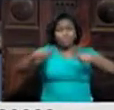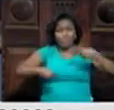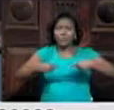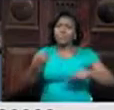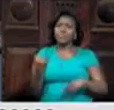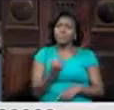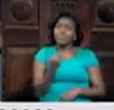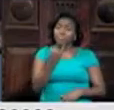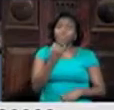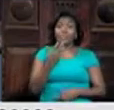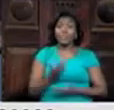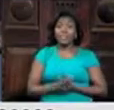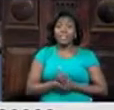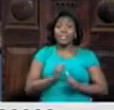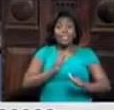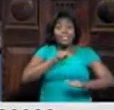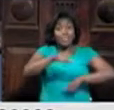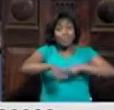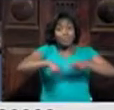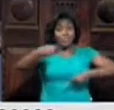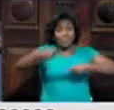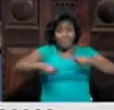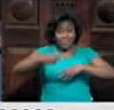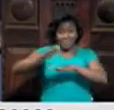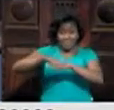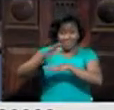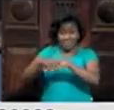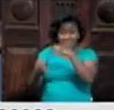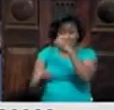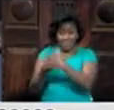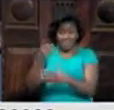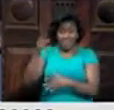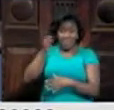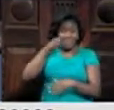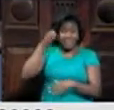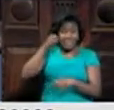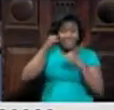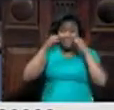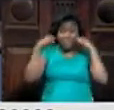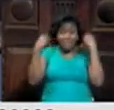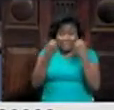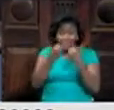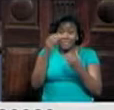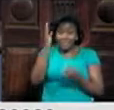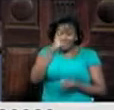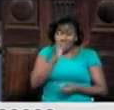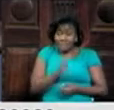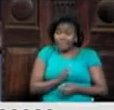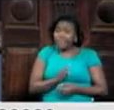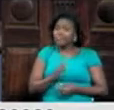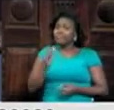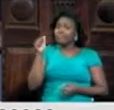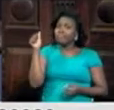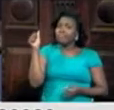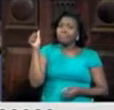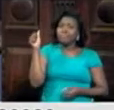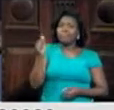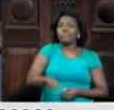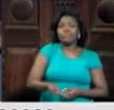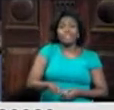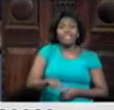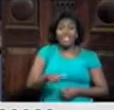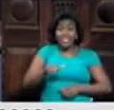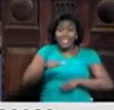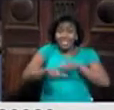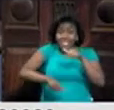reforma política feita pelo Congresso Nacional foi um tiro que saiu pela culatra. Não foi uma reforma